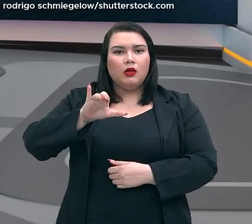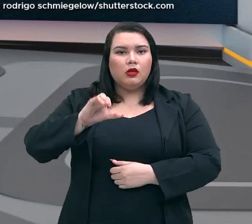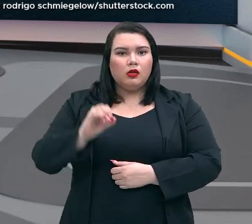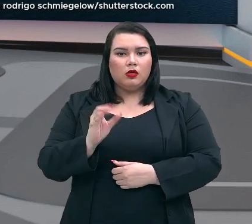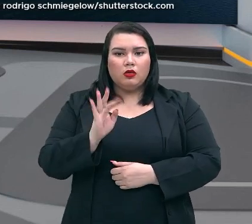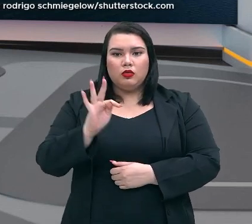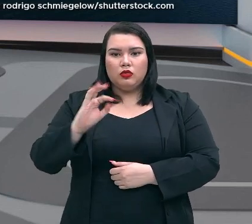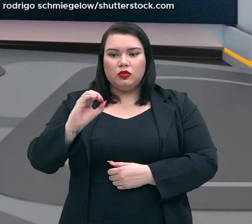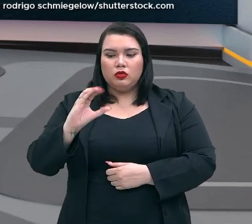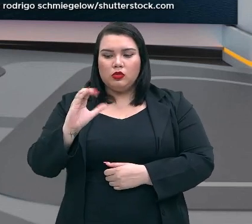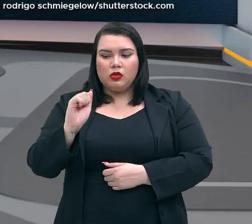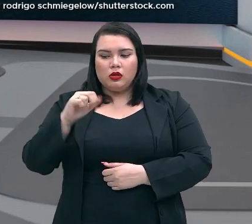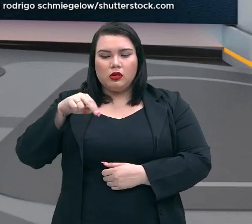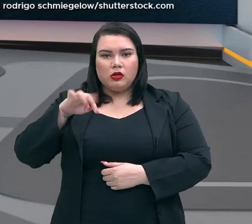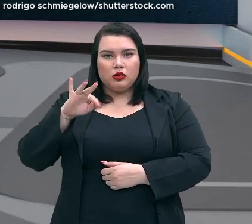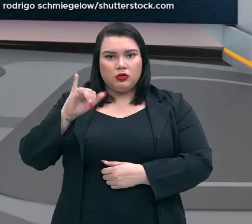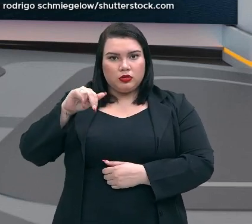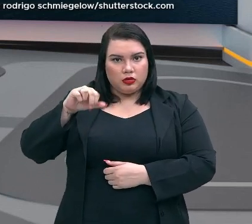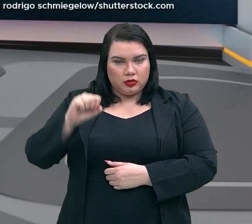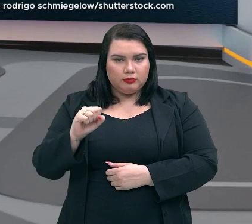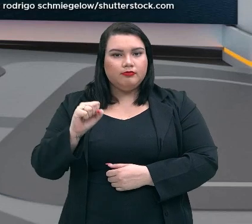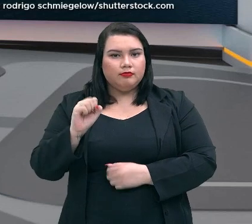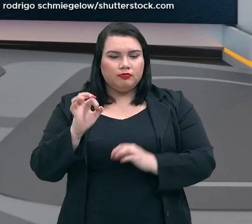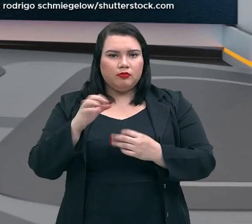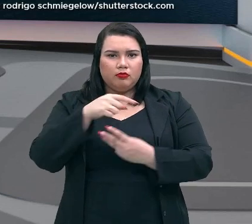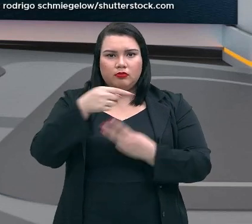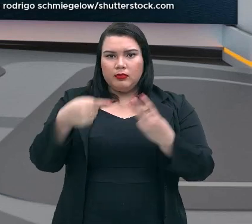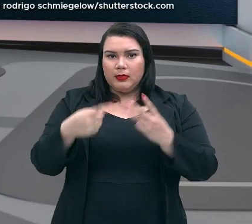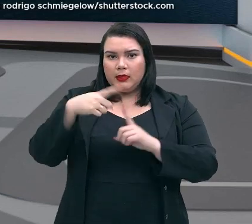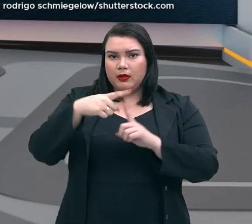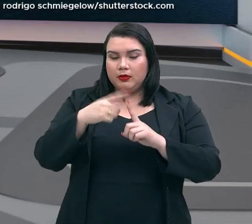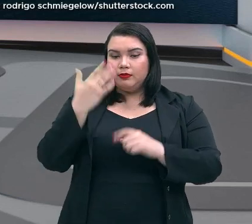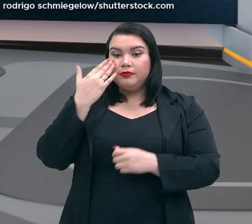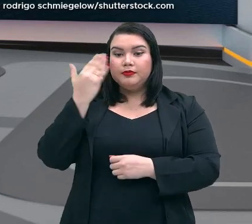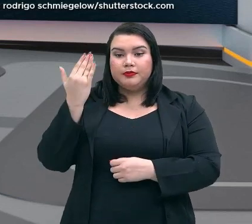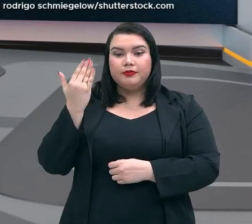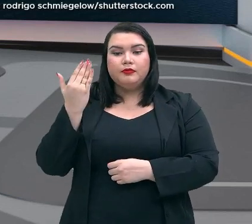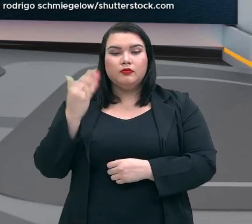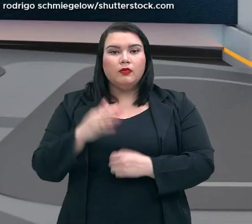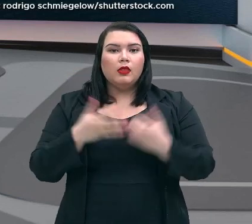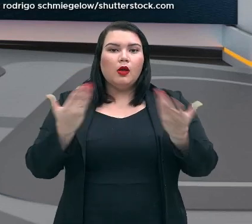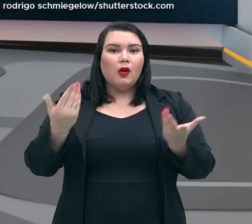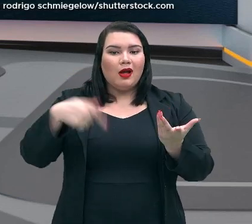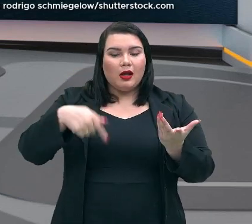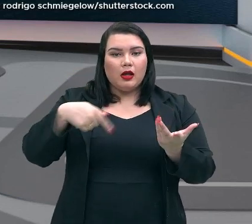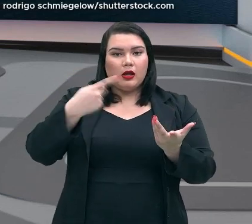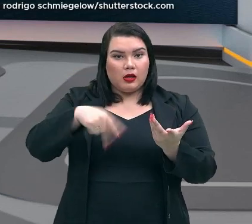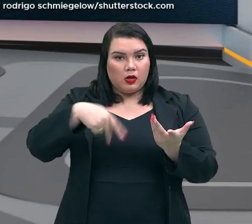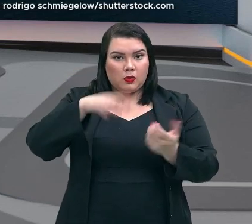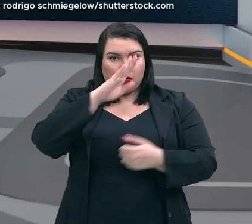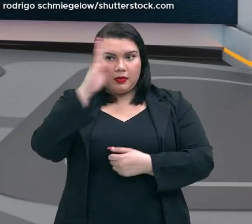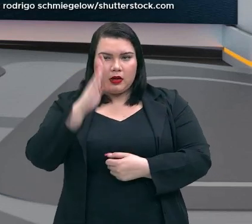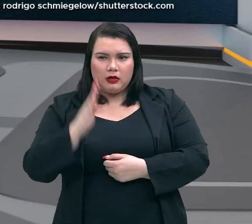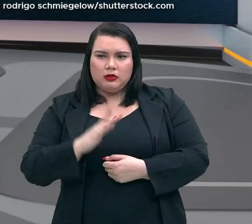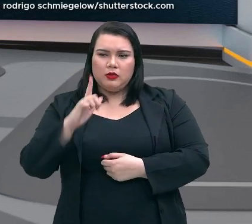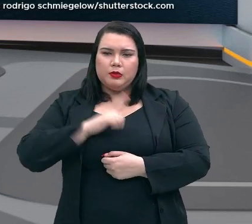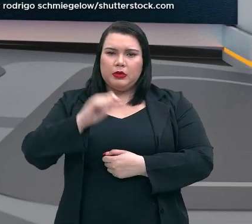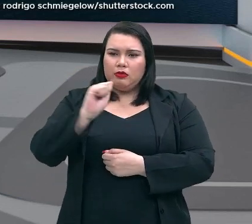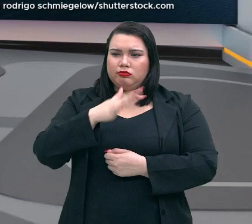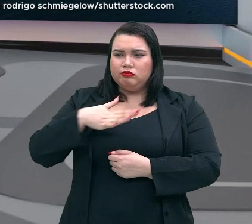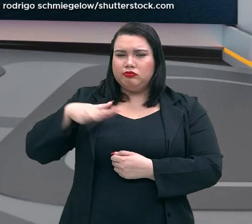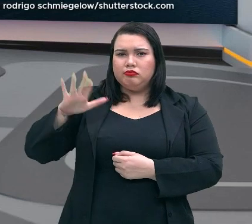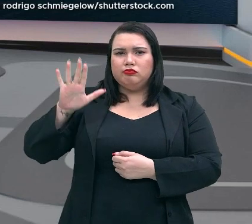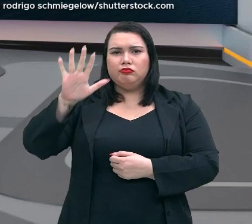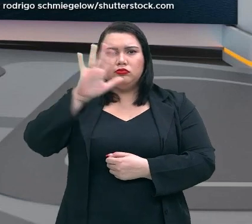gente, por ele ser bastante extenso, a gente também verifica diversos rios ao redor aqui do nosso país, tá? E